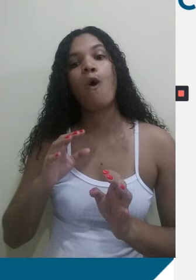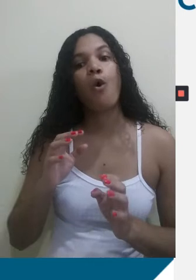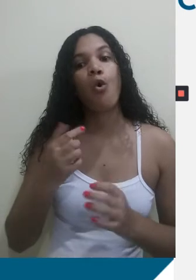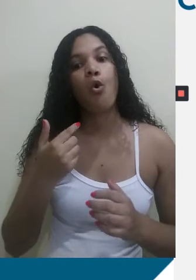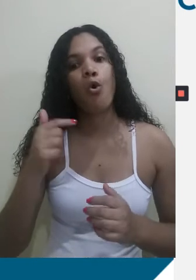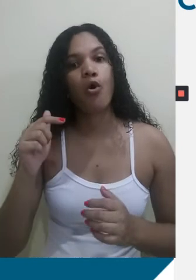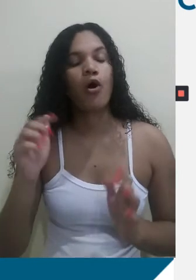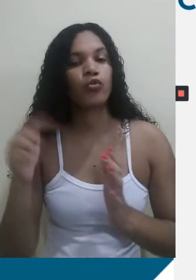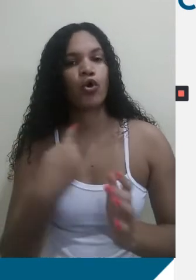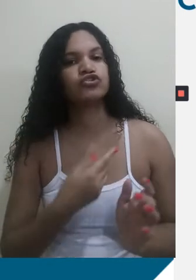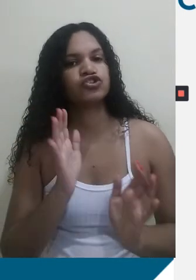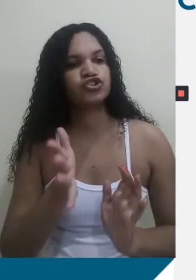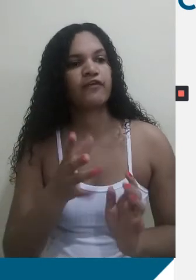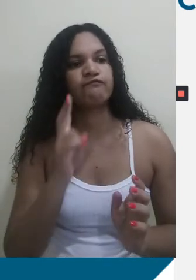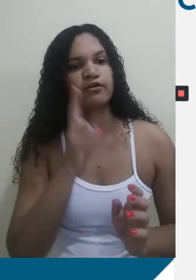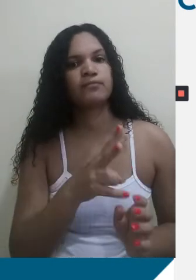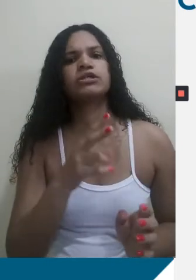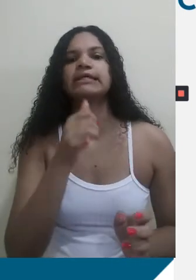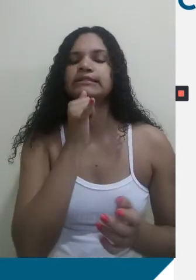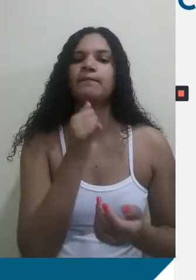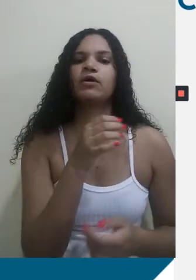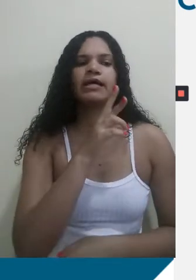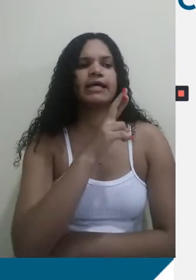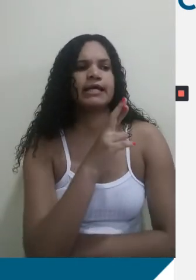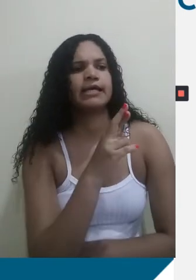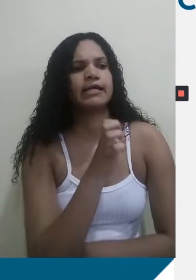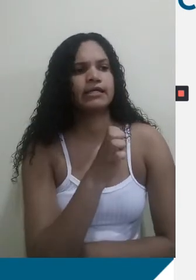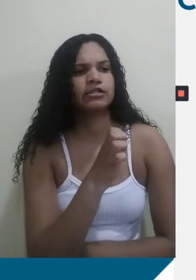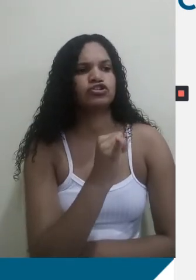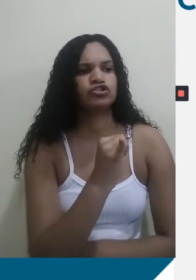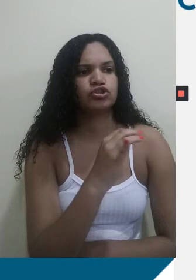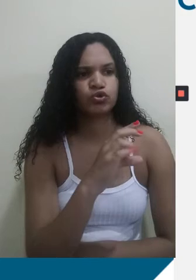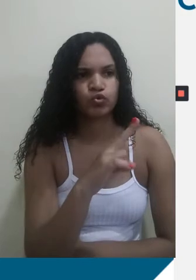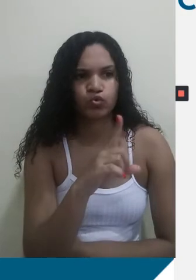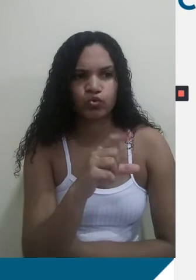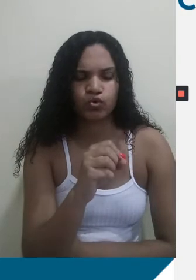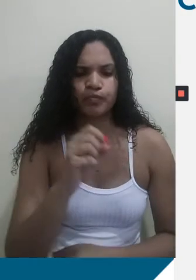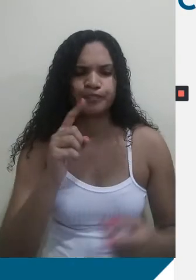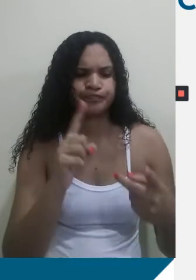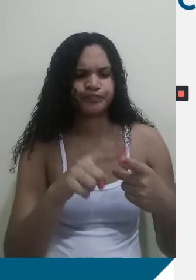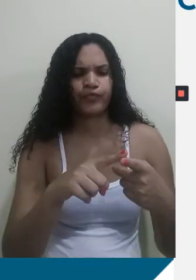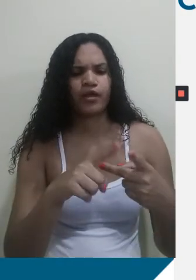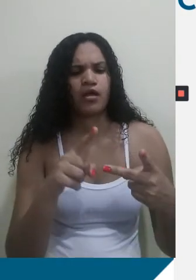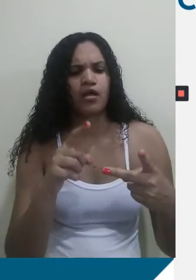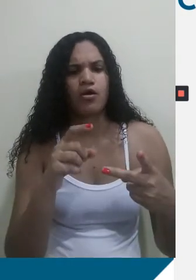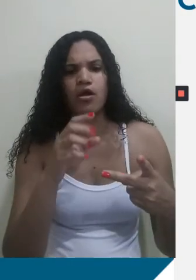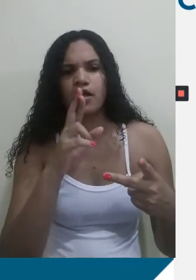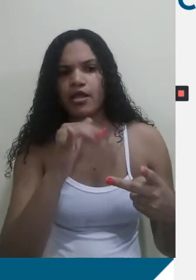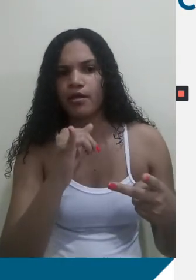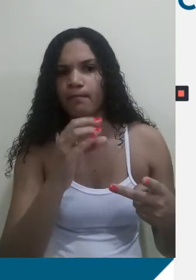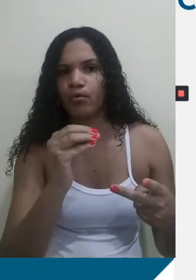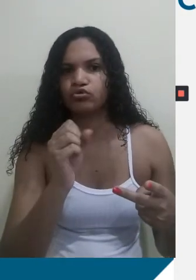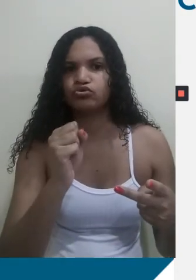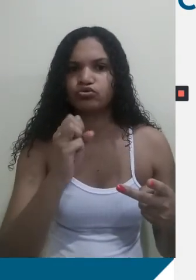dessas organelas, como o retículo endoplasmático liso, o retículo endoplasmático rugoso, os ribossomos,